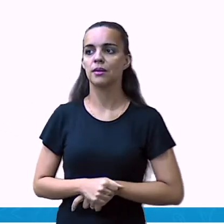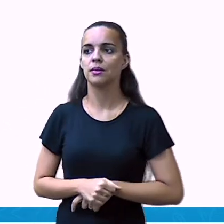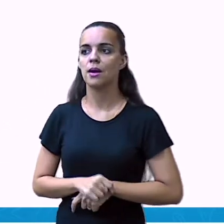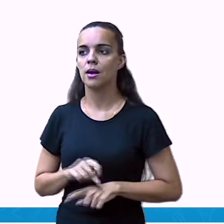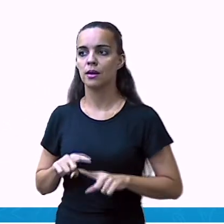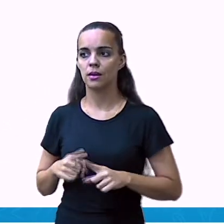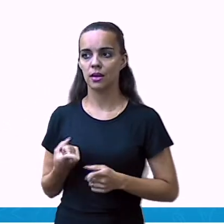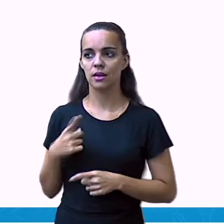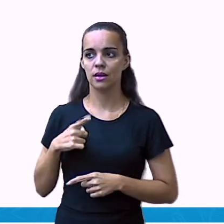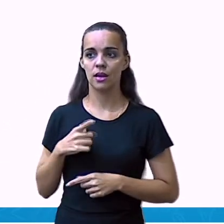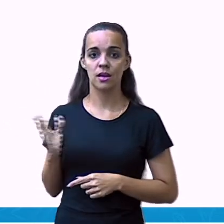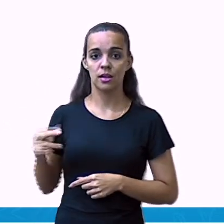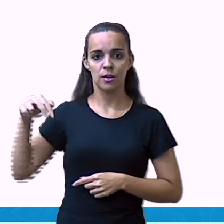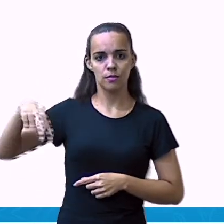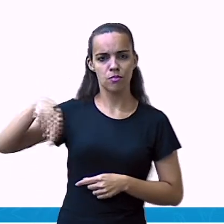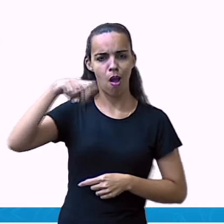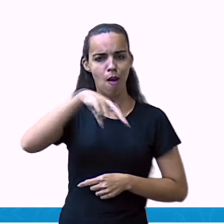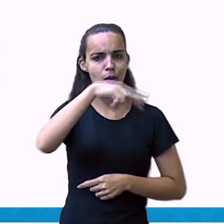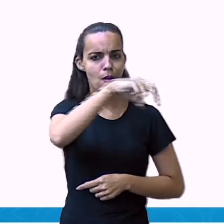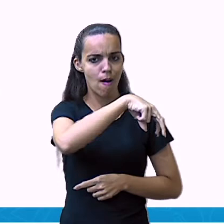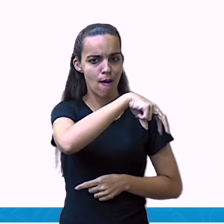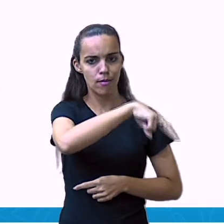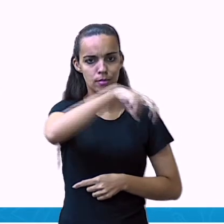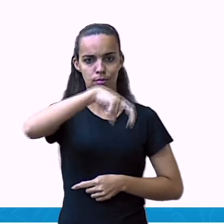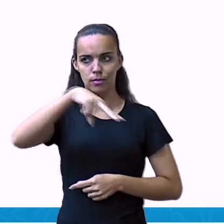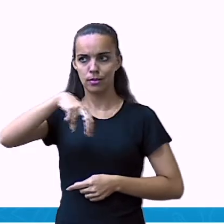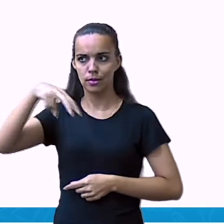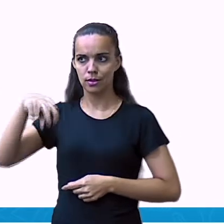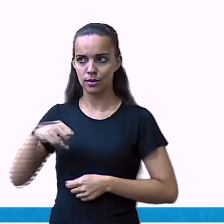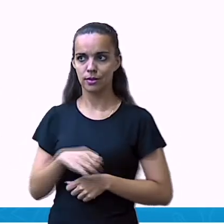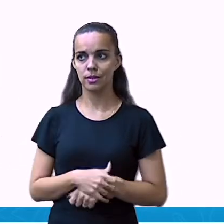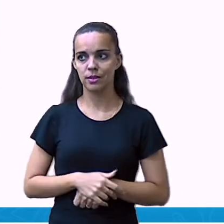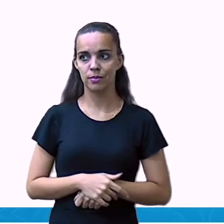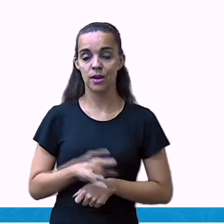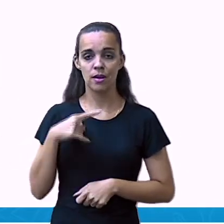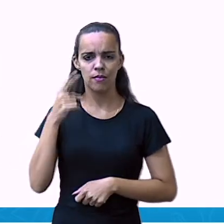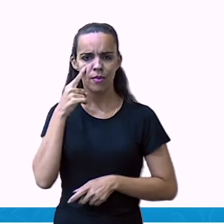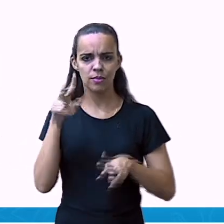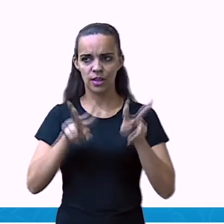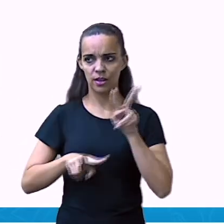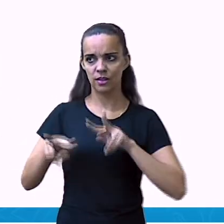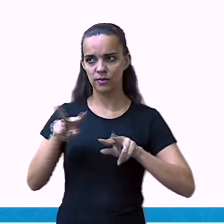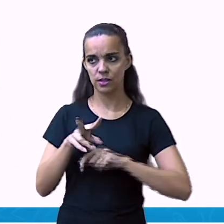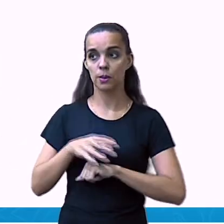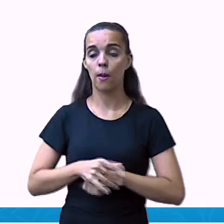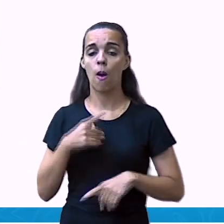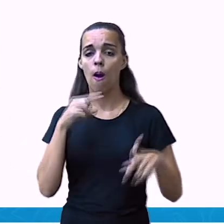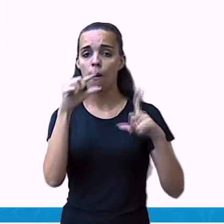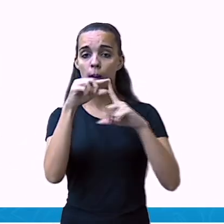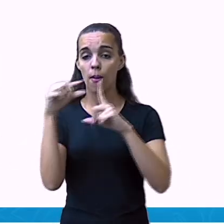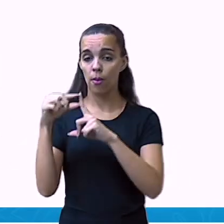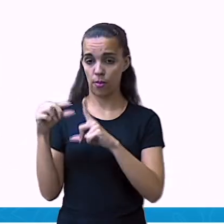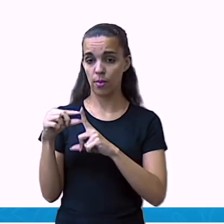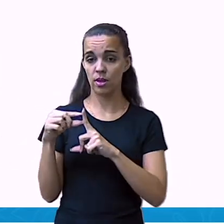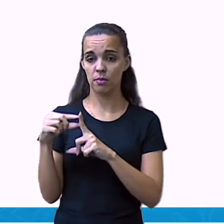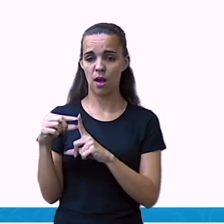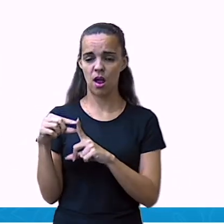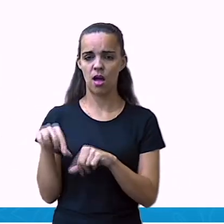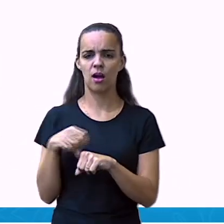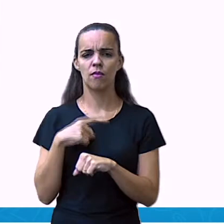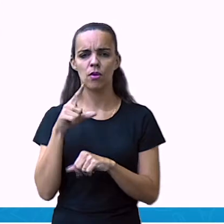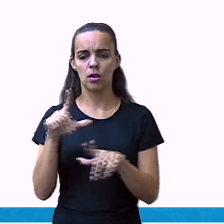lá para cá. Vamos localizar no poema as palavras do quadro a seguir